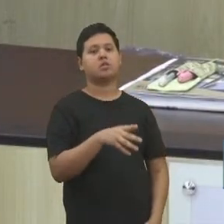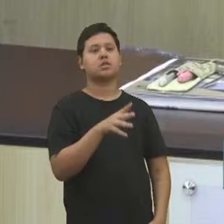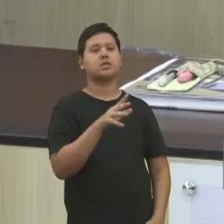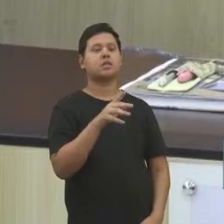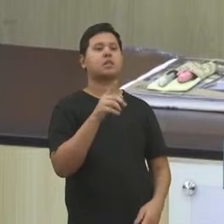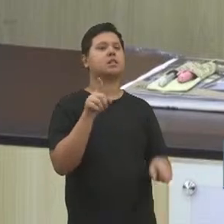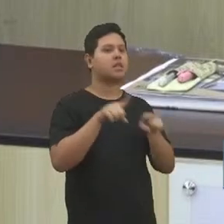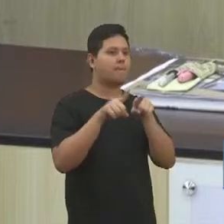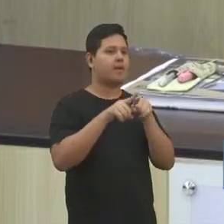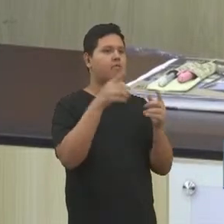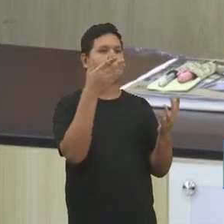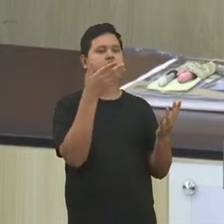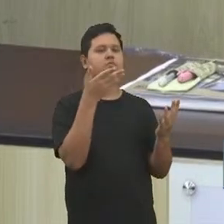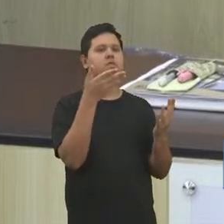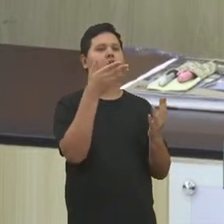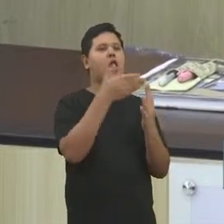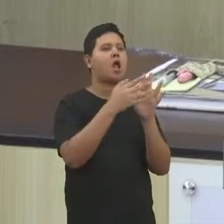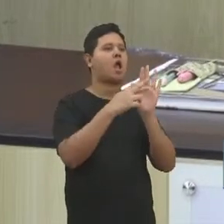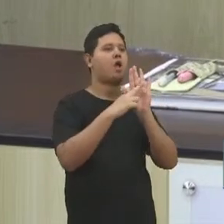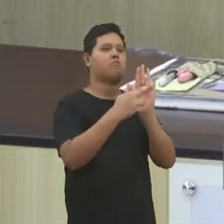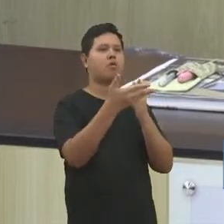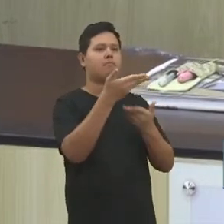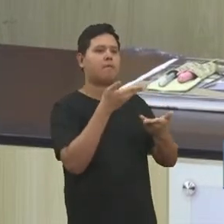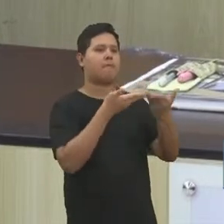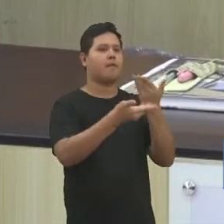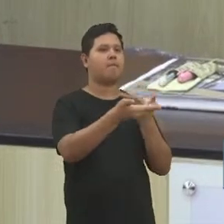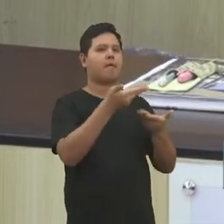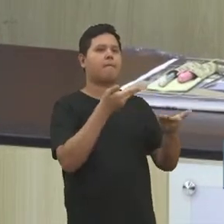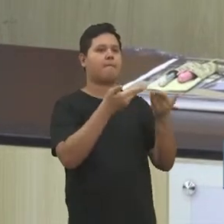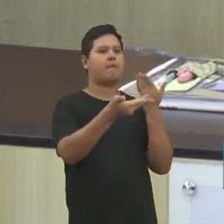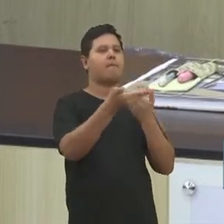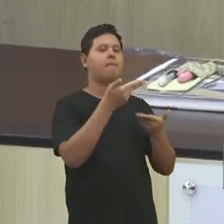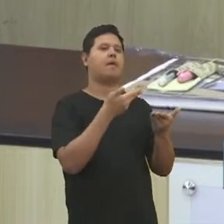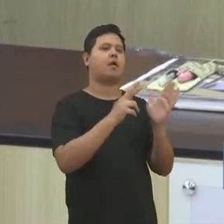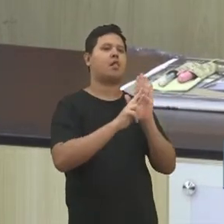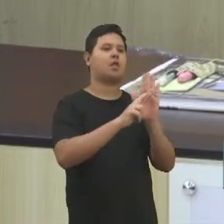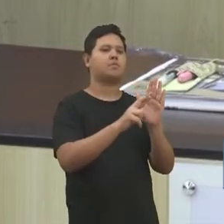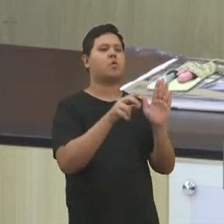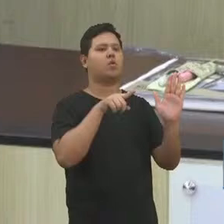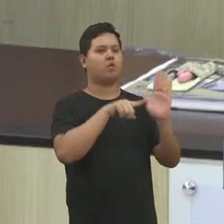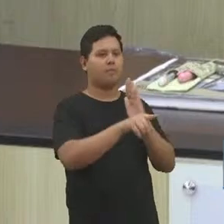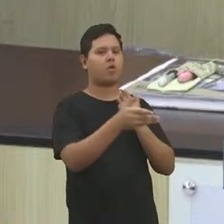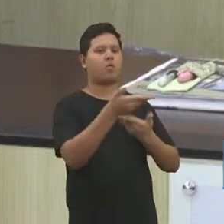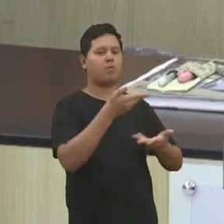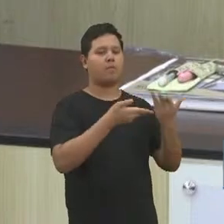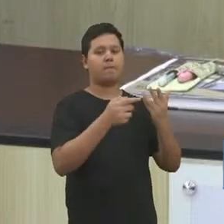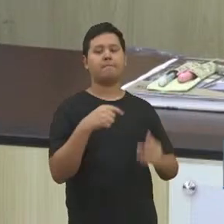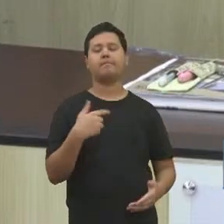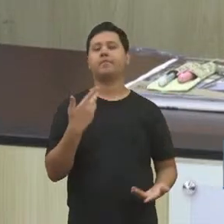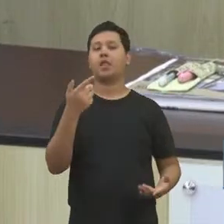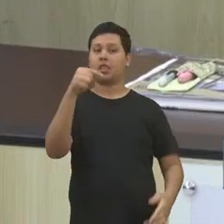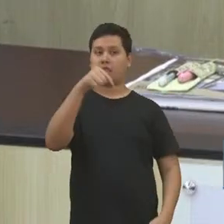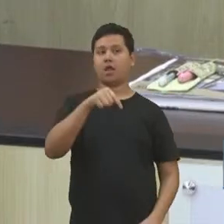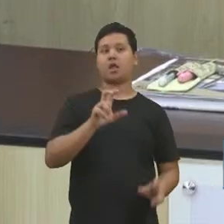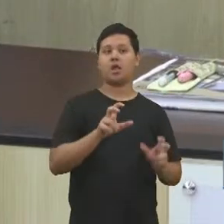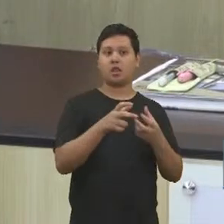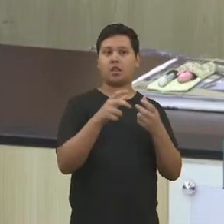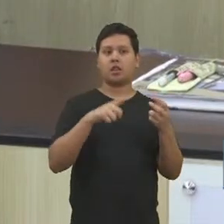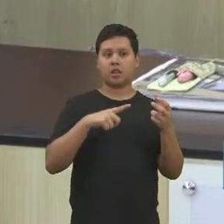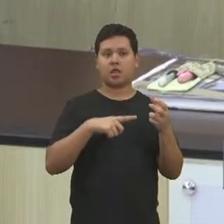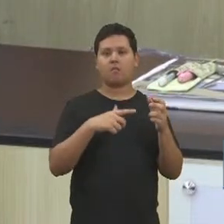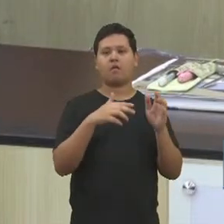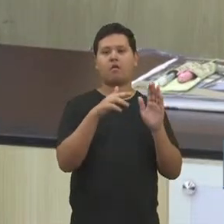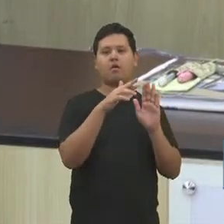interrompido e ele vai dando resposta. Então, conforme a resolução que nós temos na casa, nós temos uma resolução,